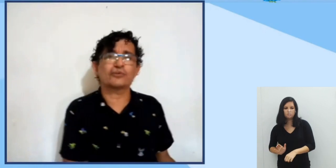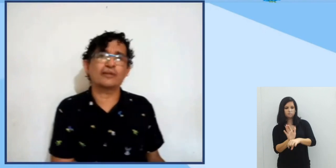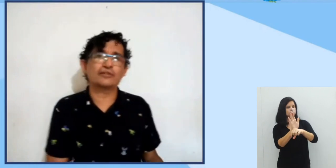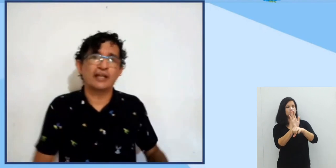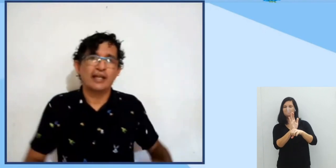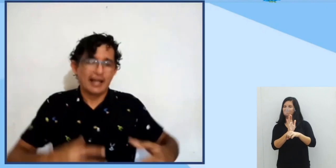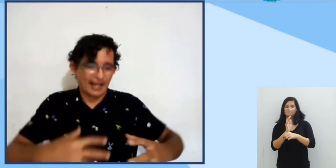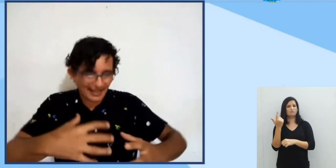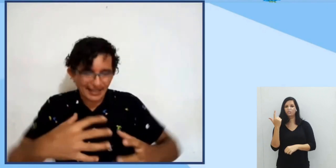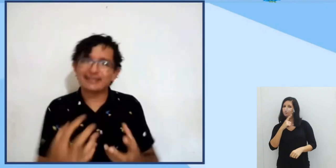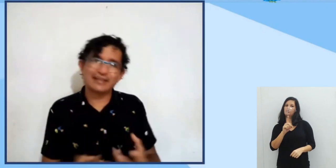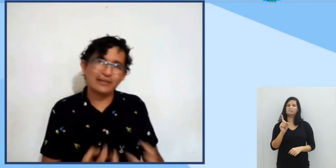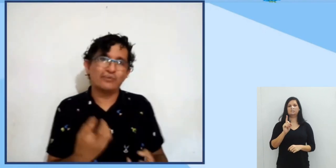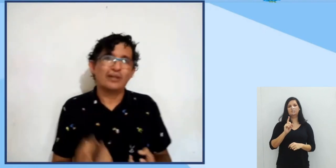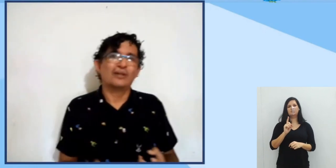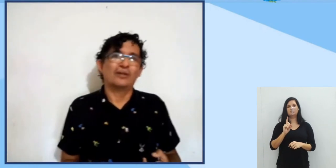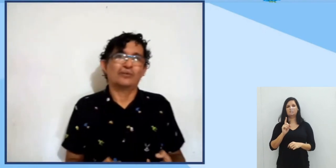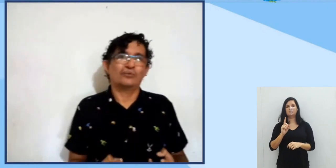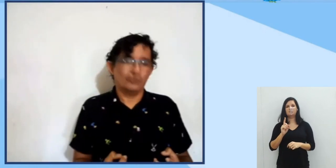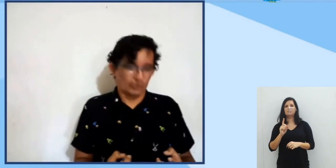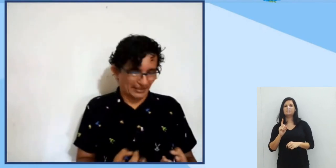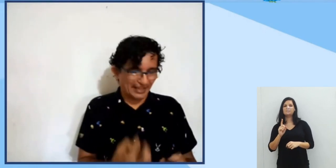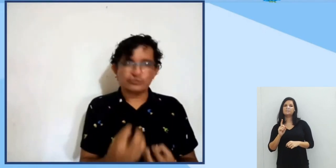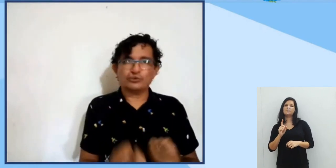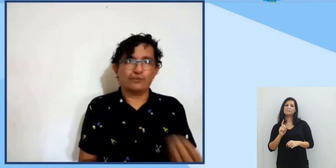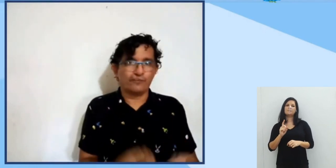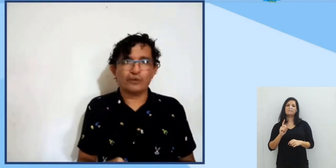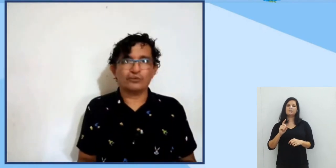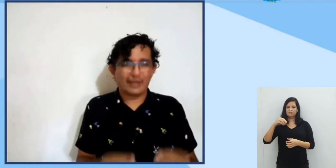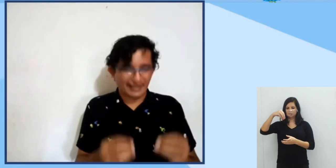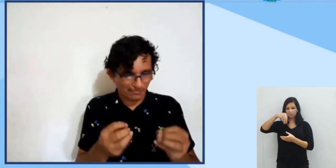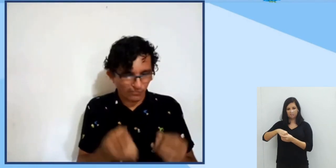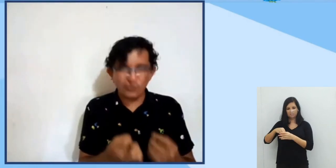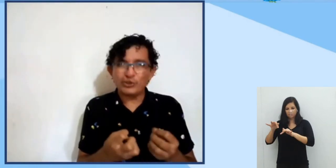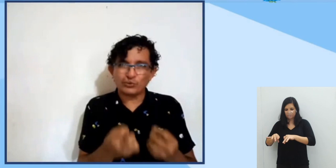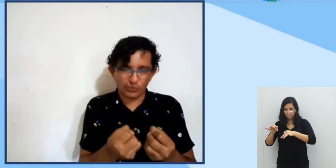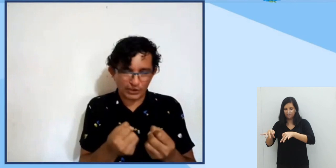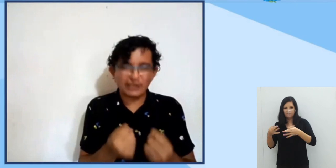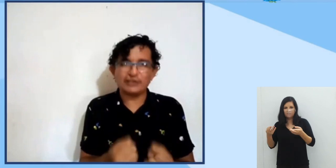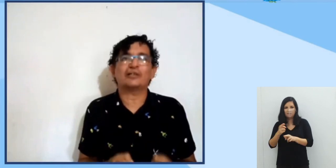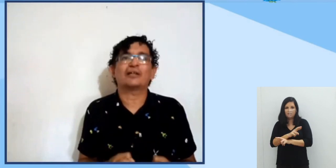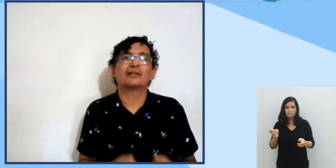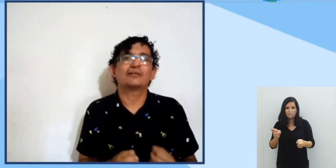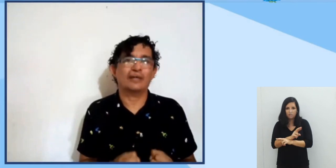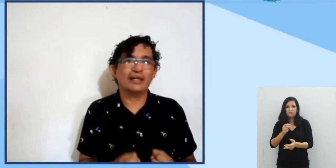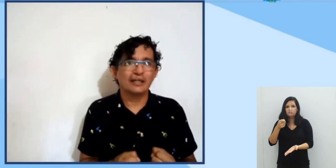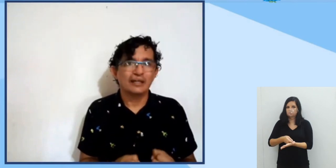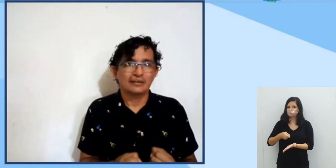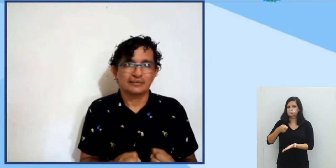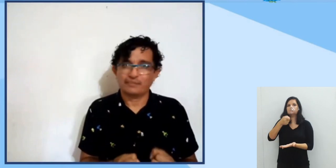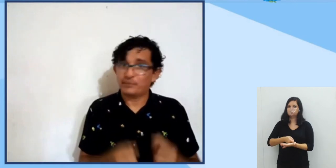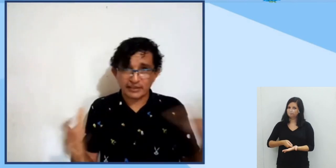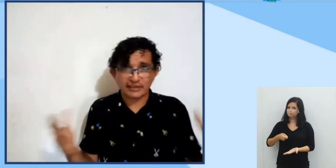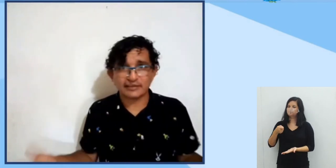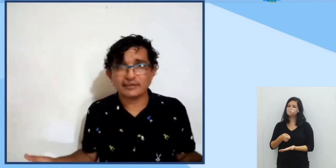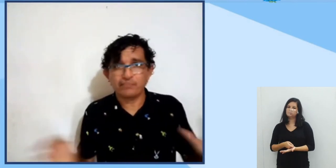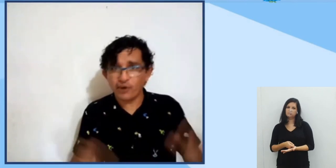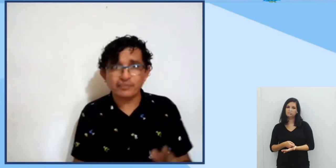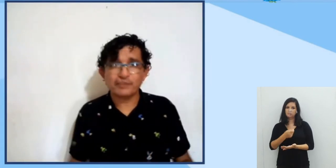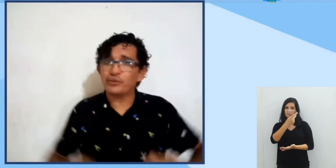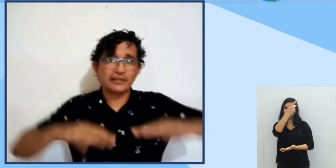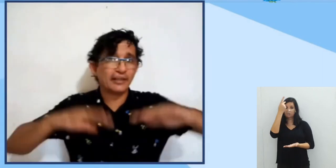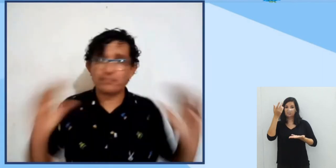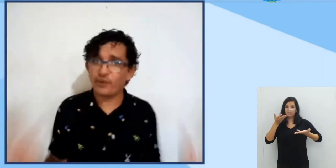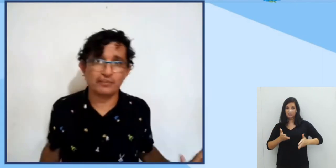das pessoas, a relação dentro de um feudo era muito rígida, não é? Se a pessoa